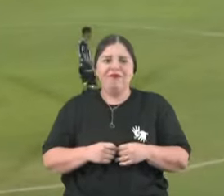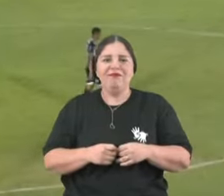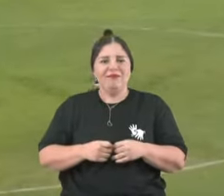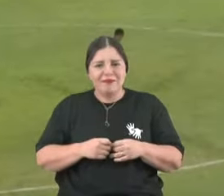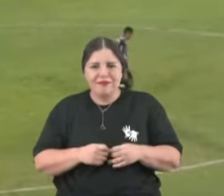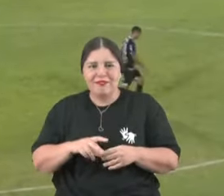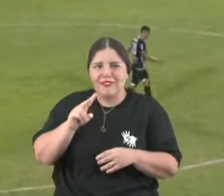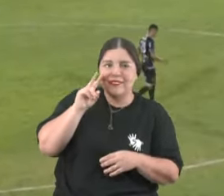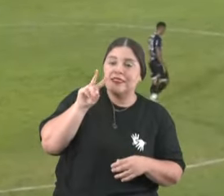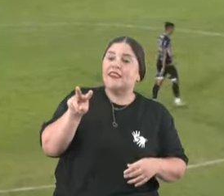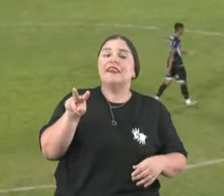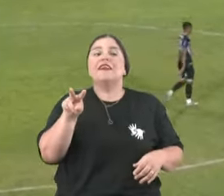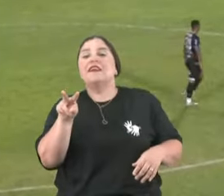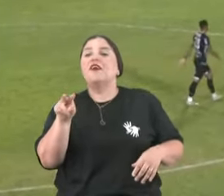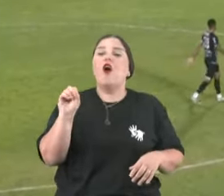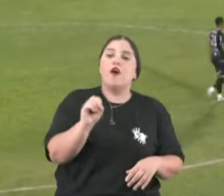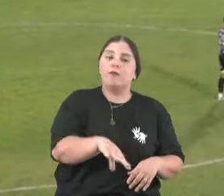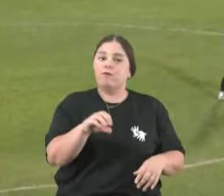Égua.